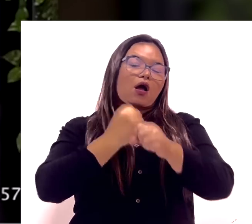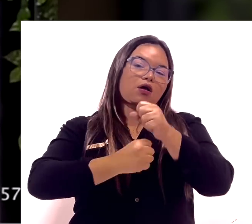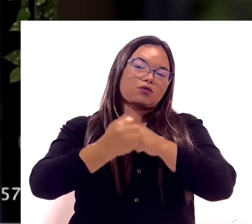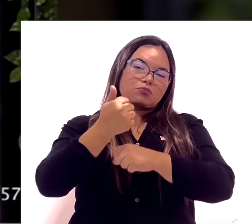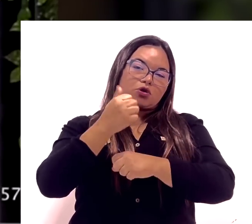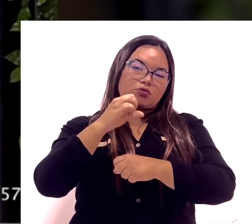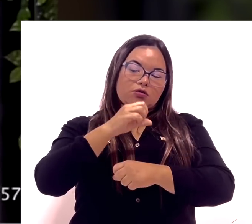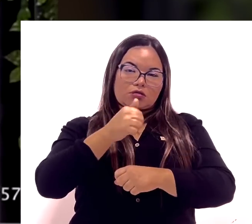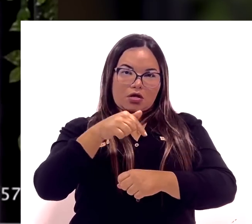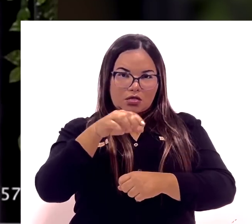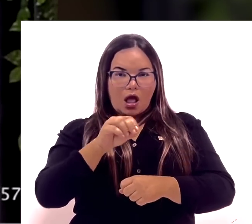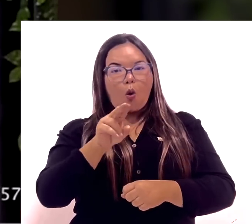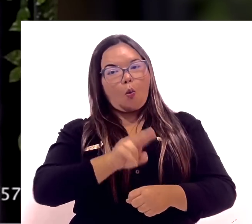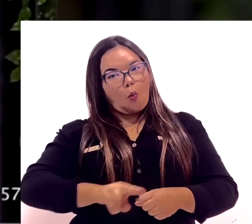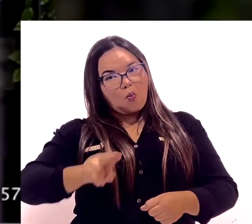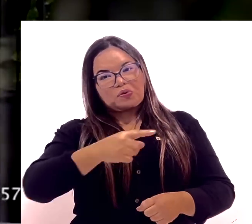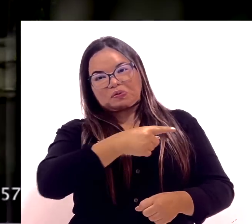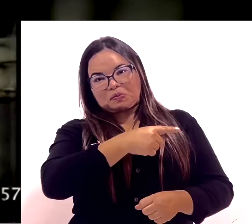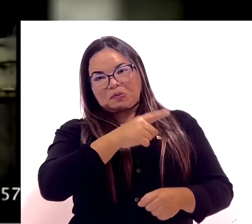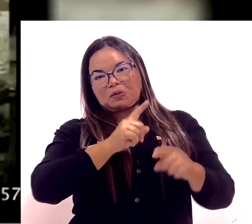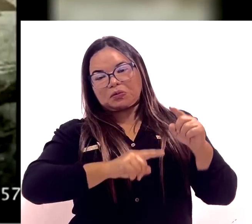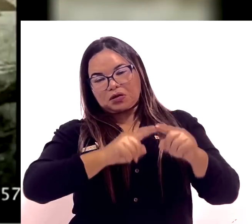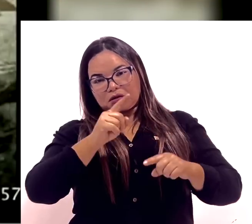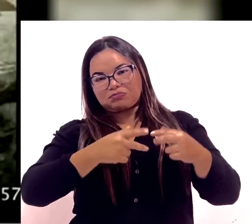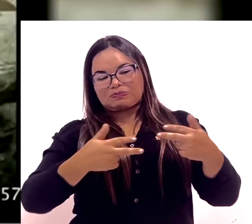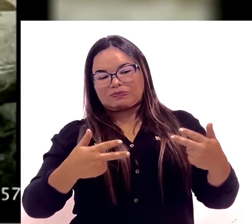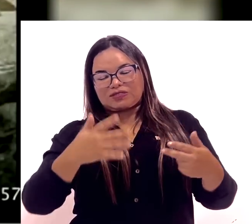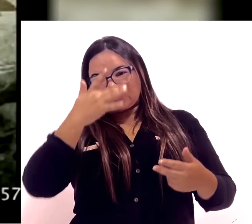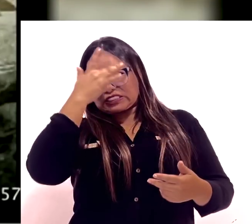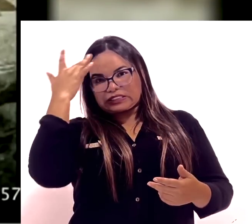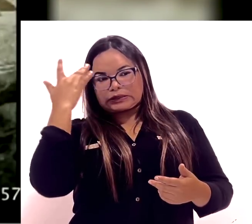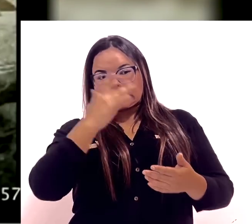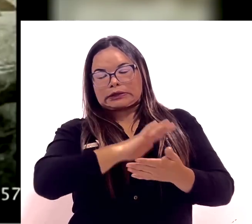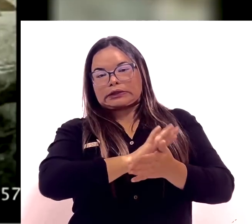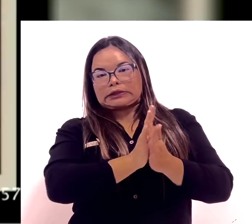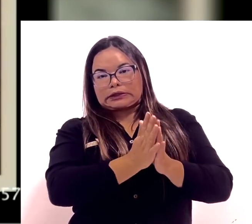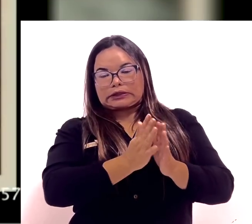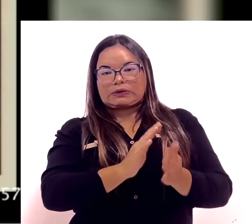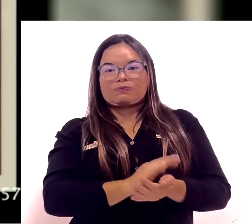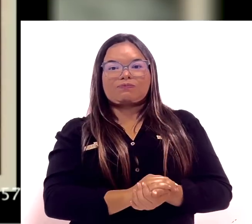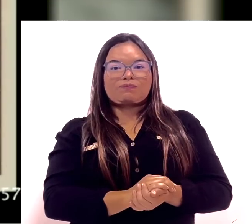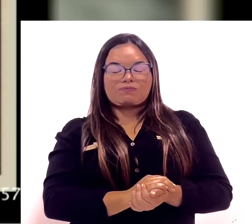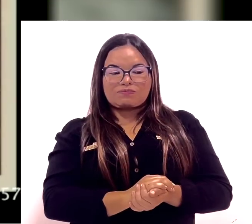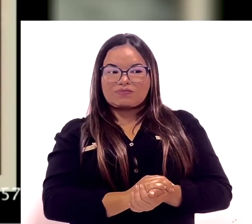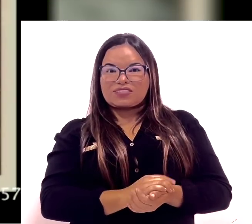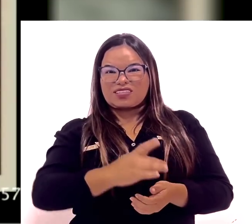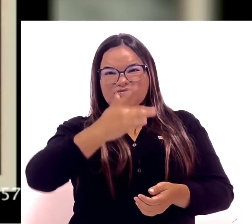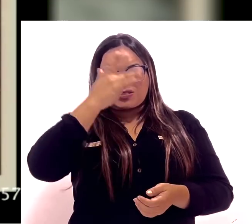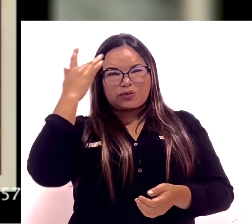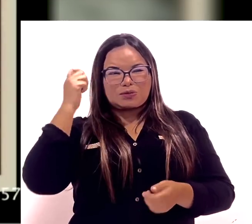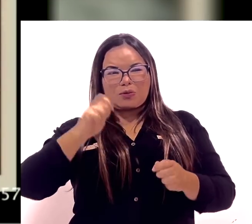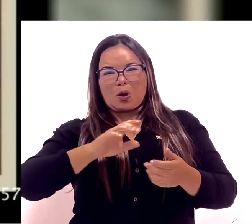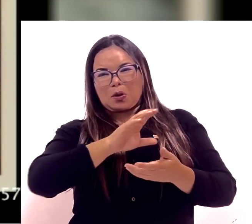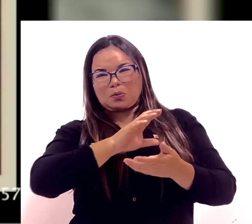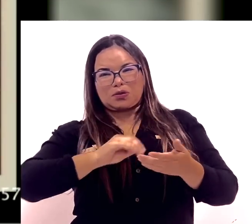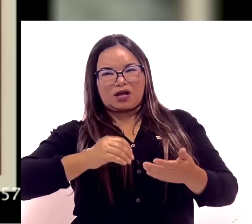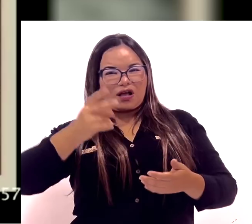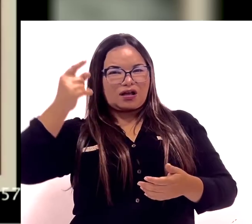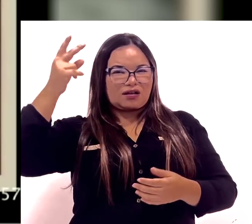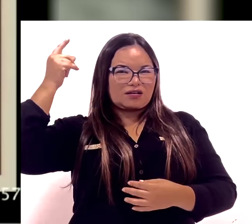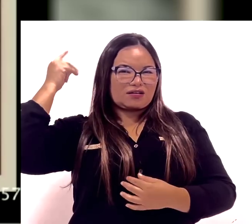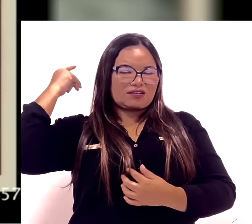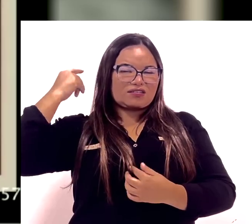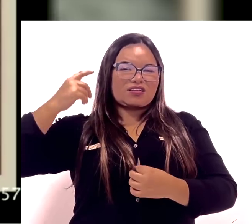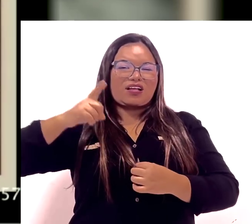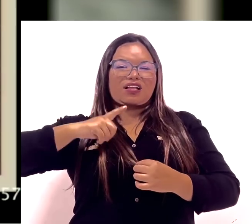ainda utilizava este instrumento de tortura. Dá para crer nisso? Quão primitivo o homem pode se tornar? E os cepos